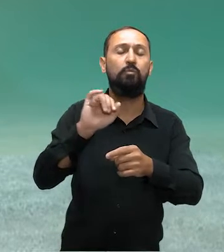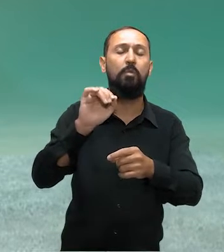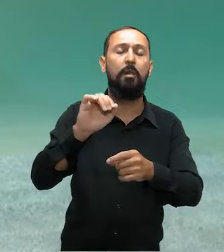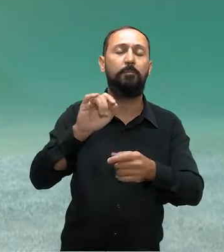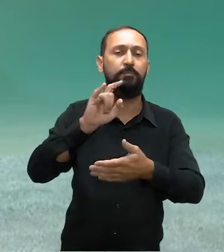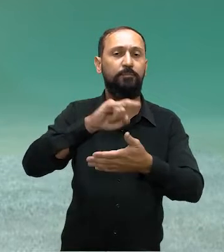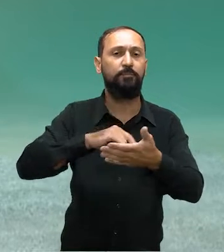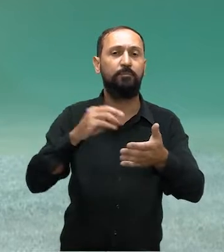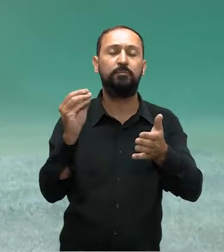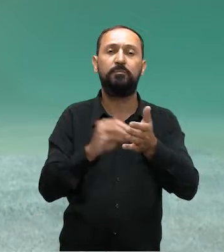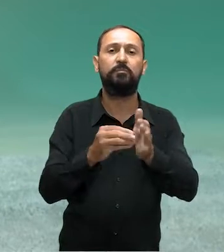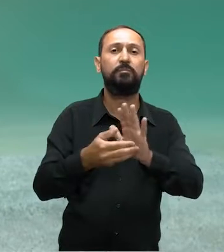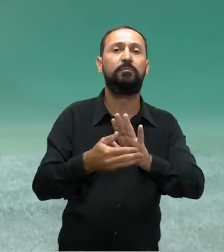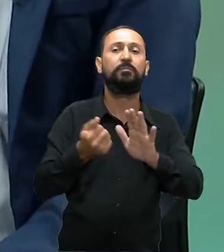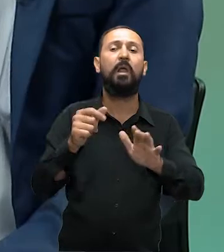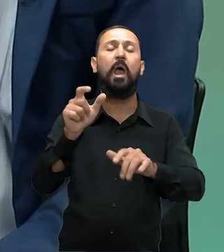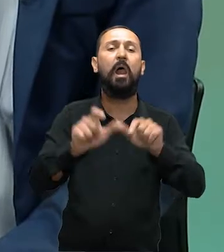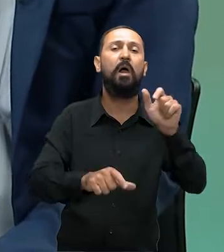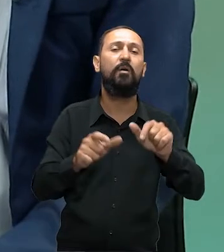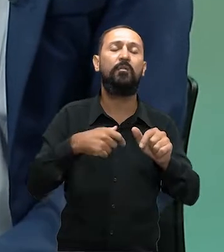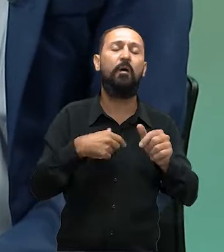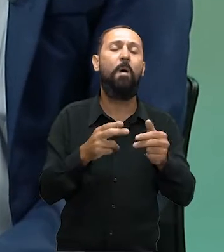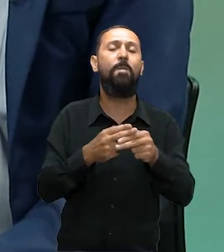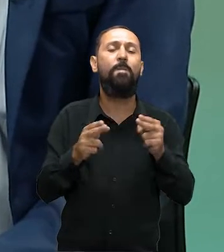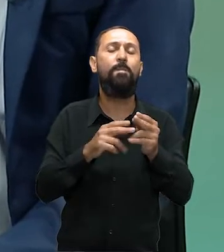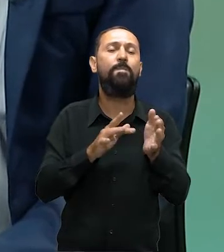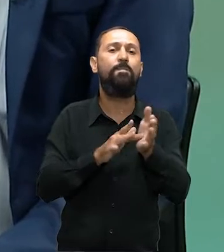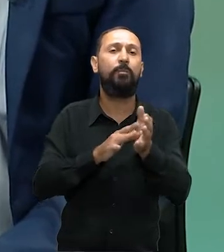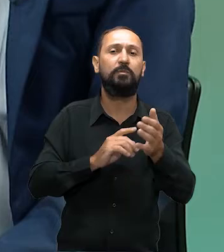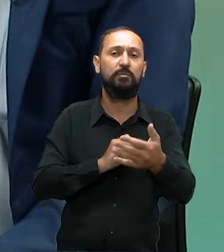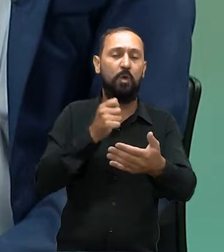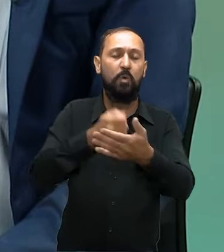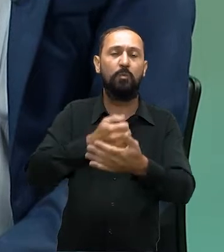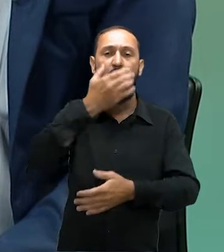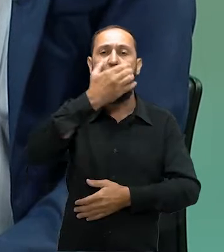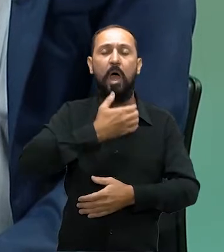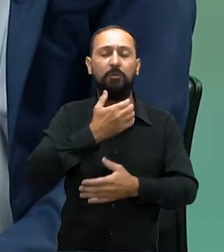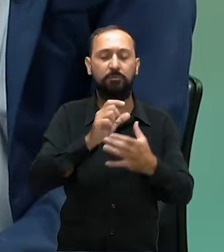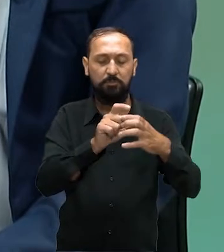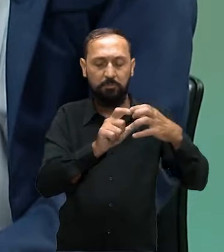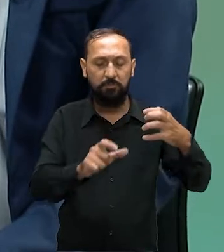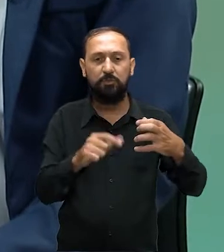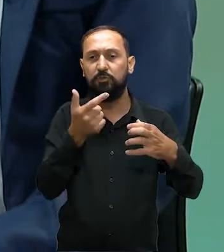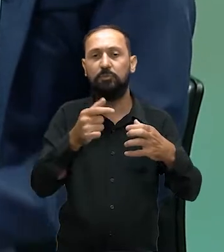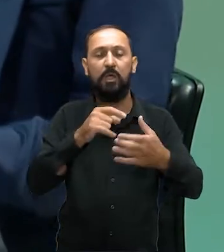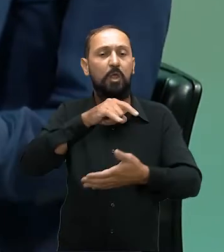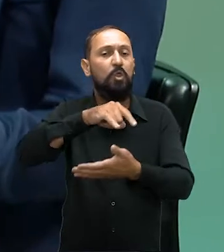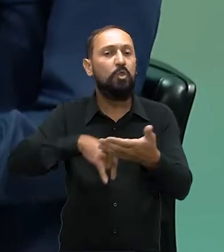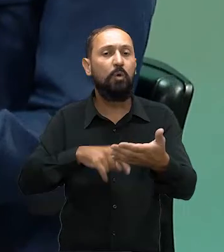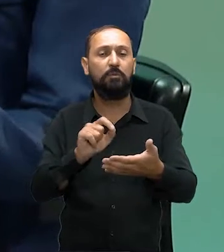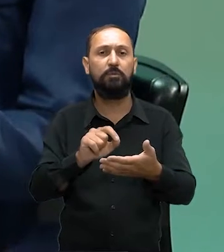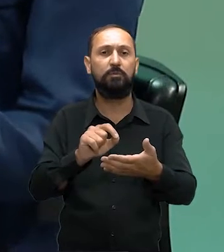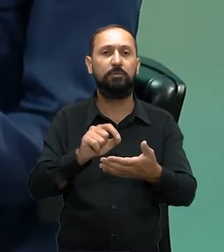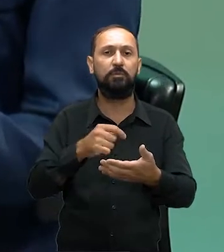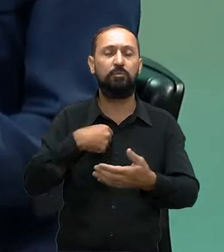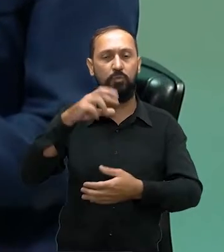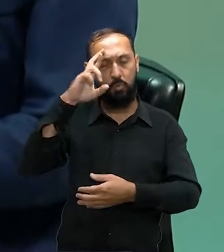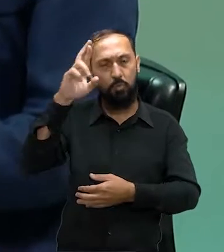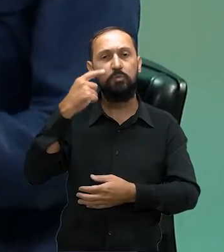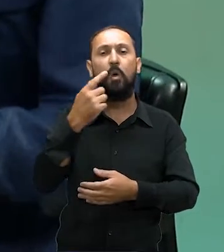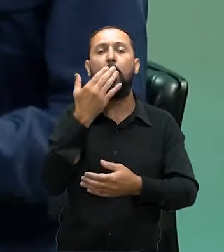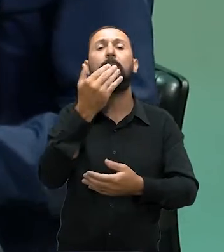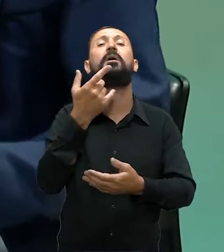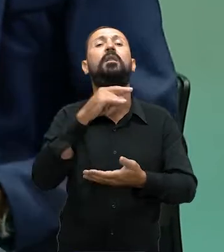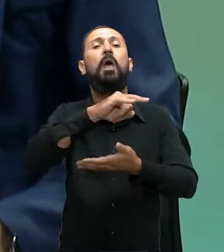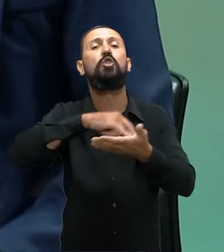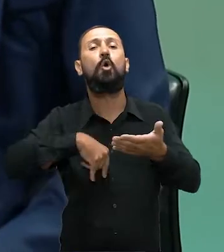não coloca, você está ajudando a sonegação, né? Se você compra um iPhone sem nota, você não é dono dele.